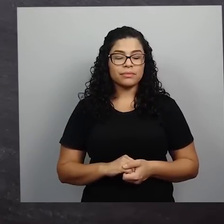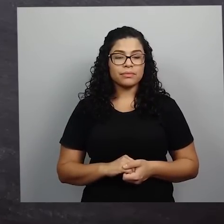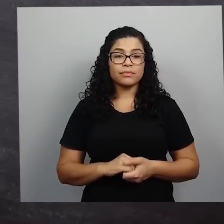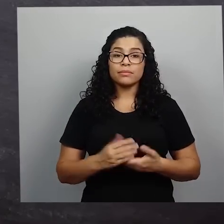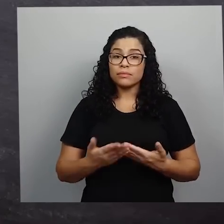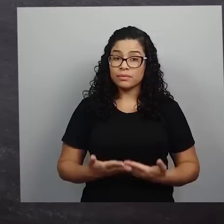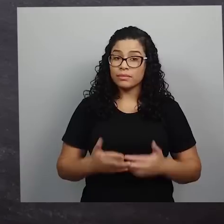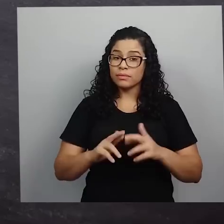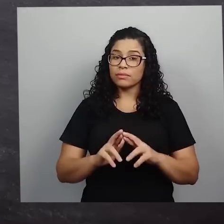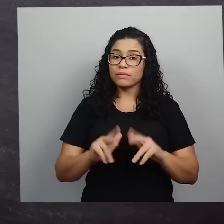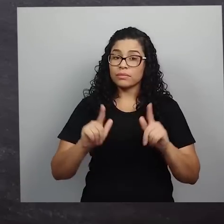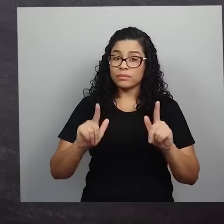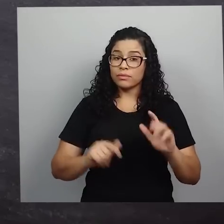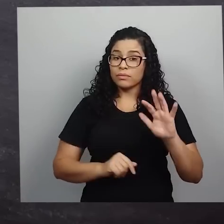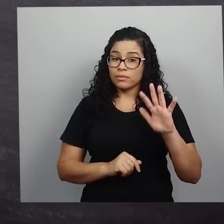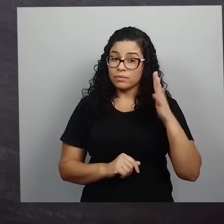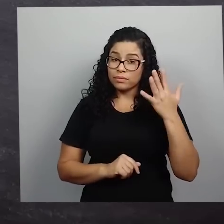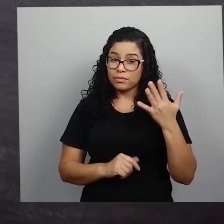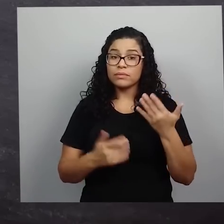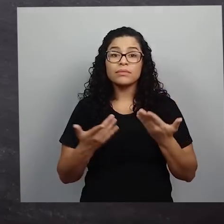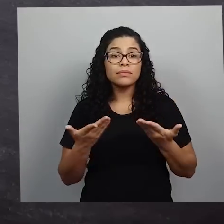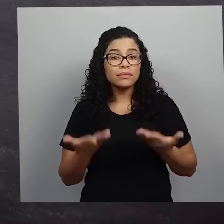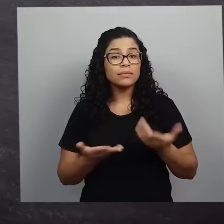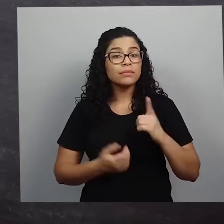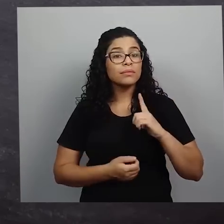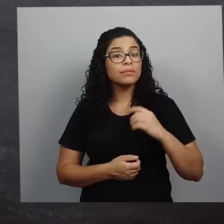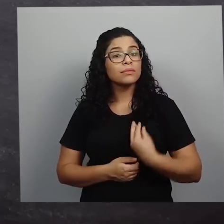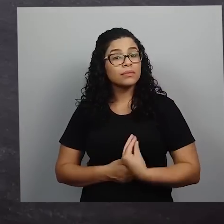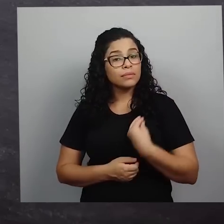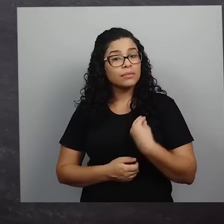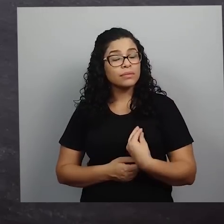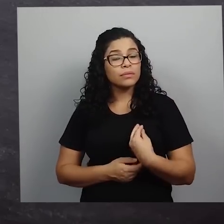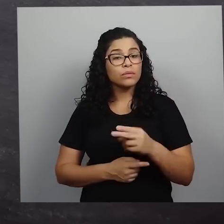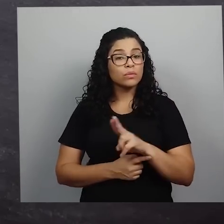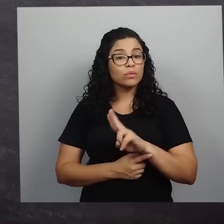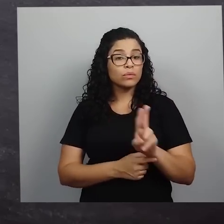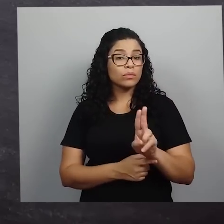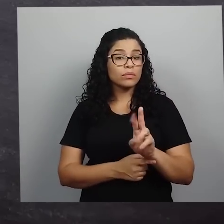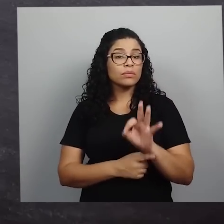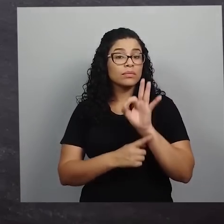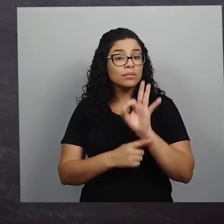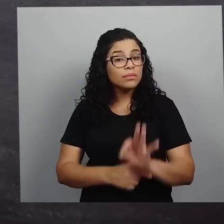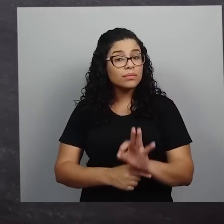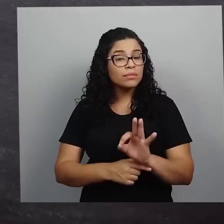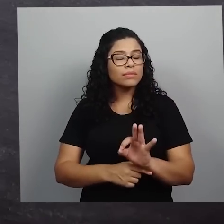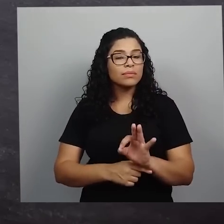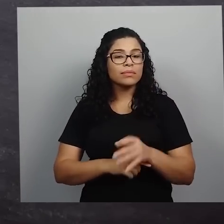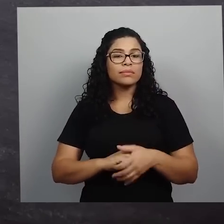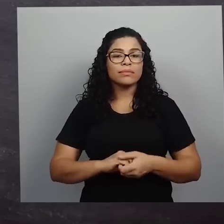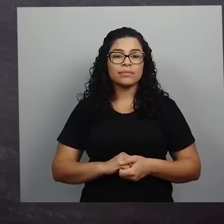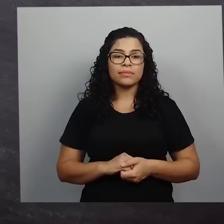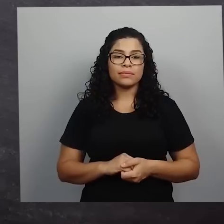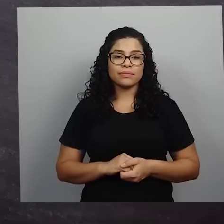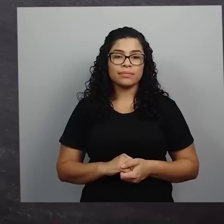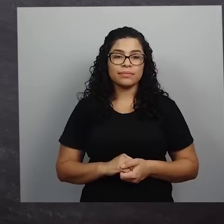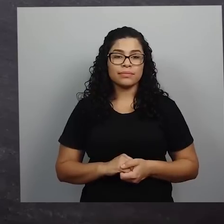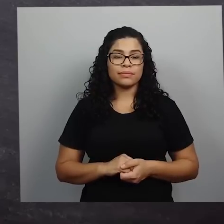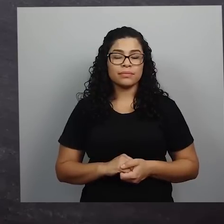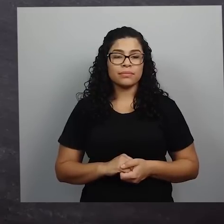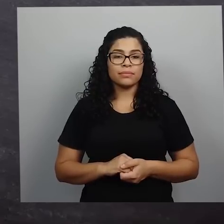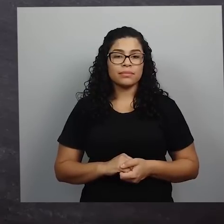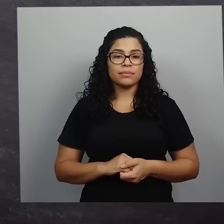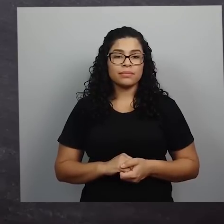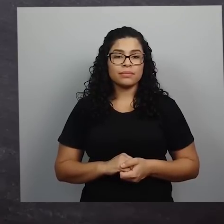dessa diferença, existe também uma nomenclatura associada com essas duas partes.